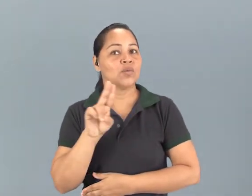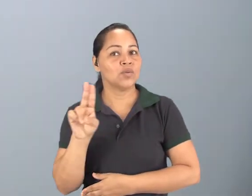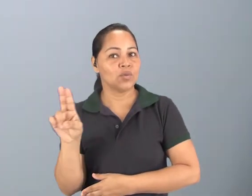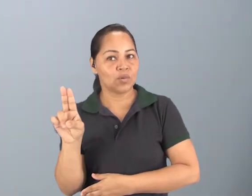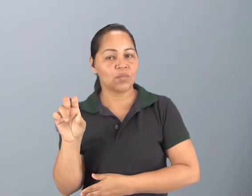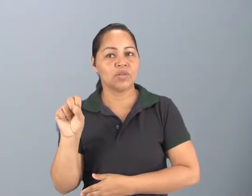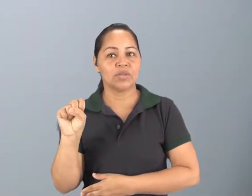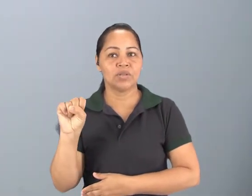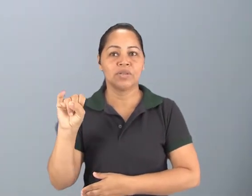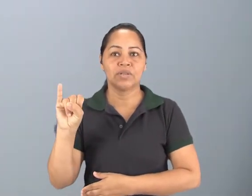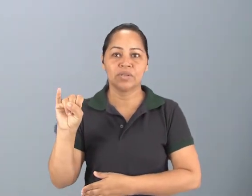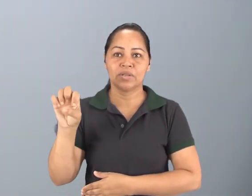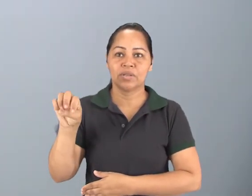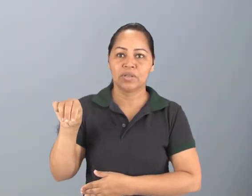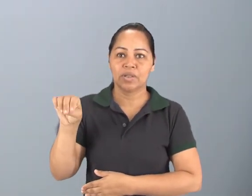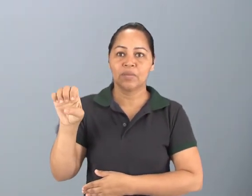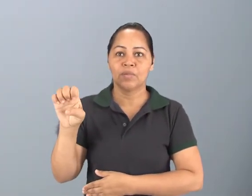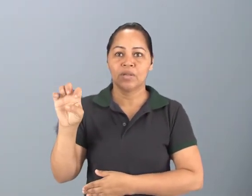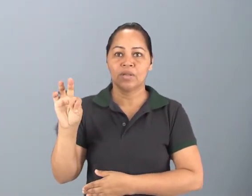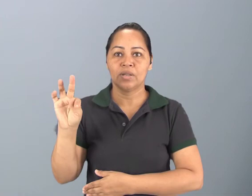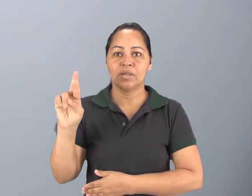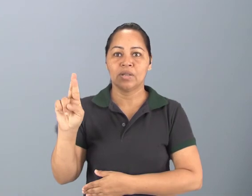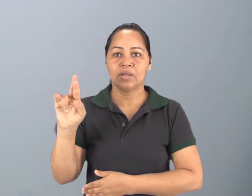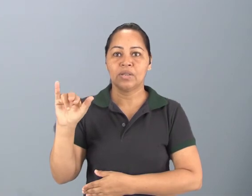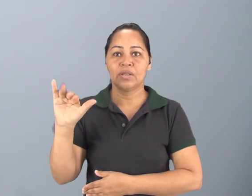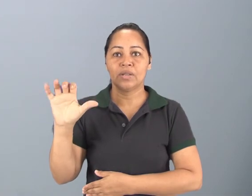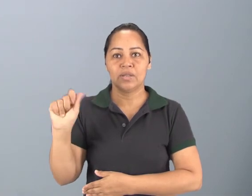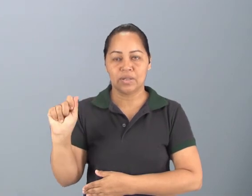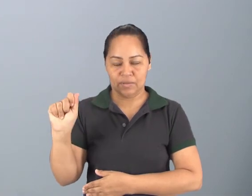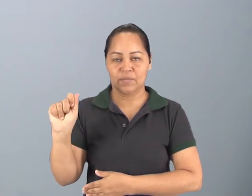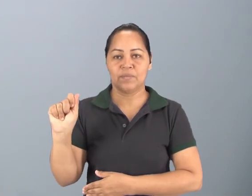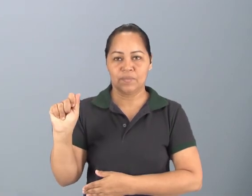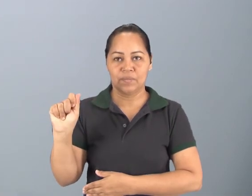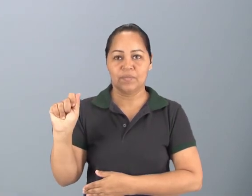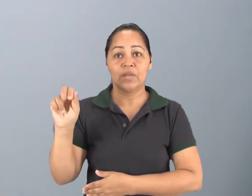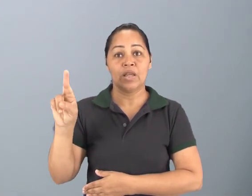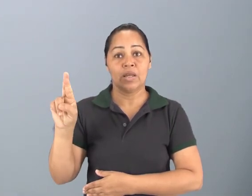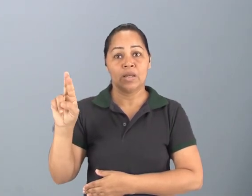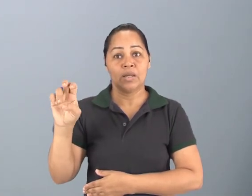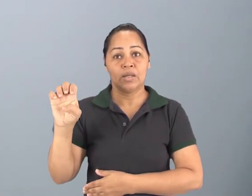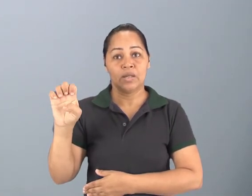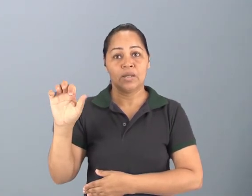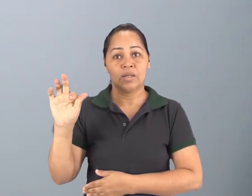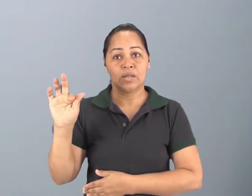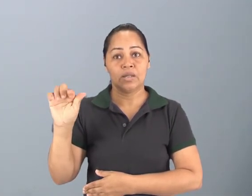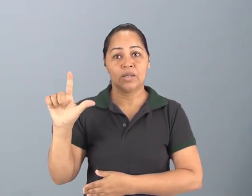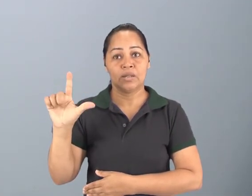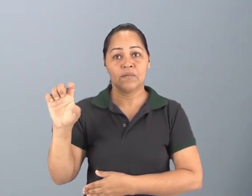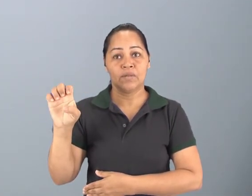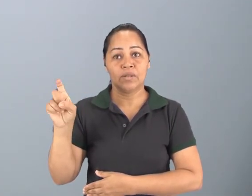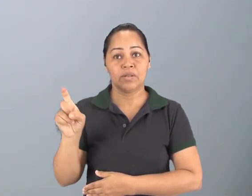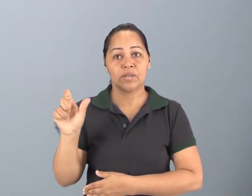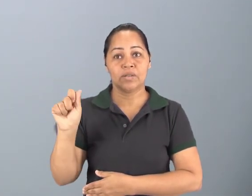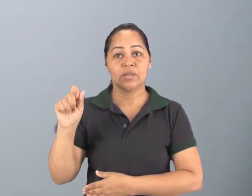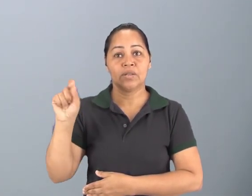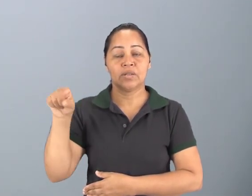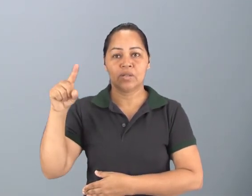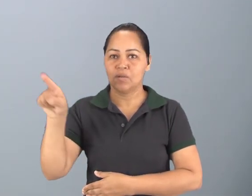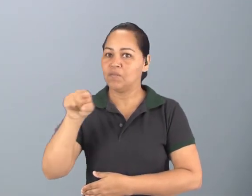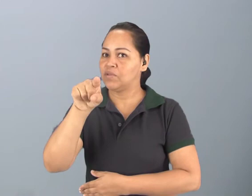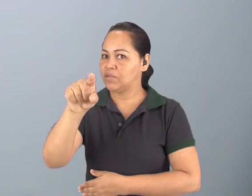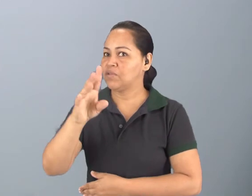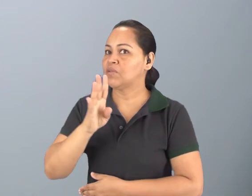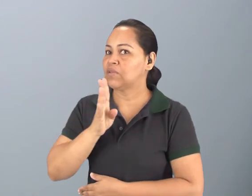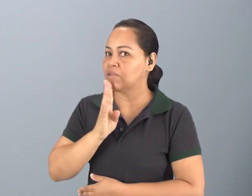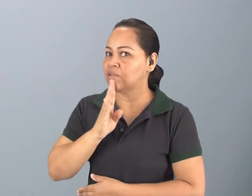já conhecem o comportamento dela, vai ficar muito mais fácil de você reconhecer esse tipo de